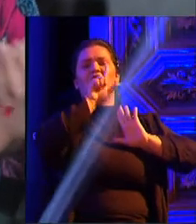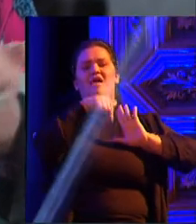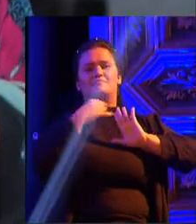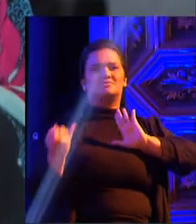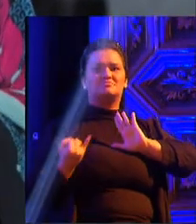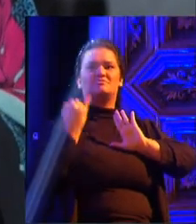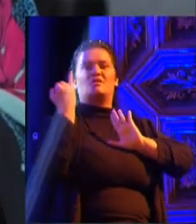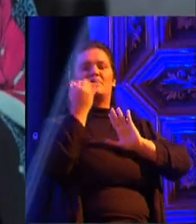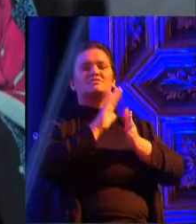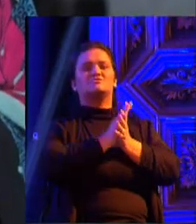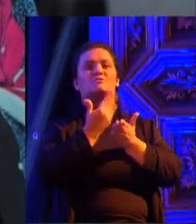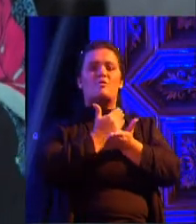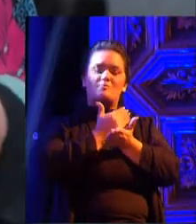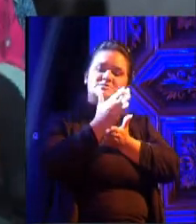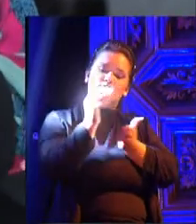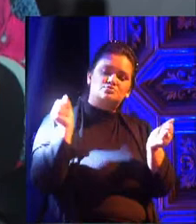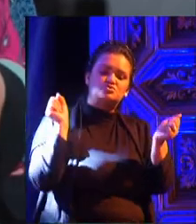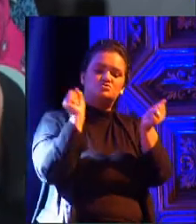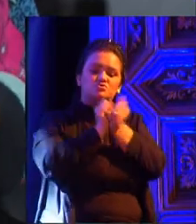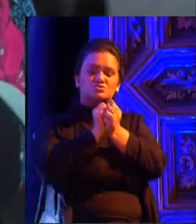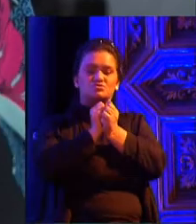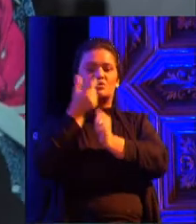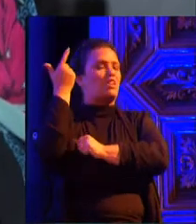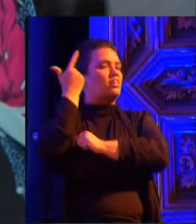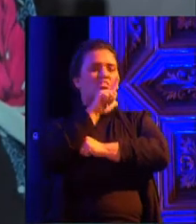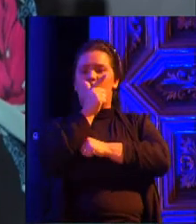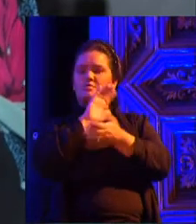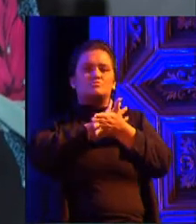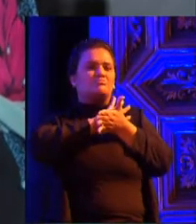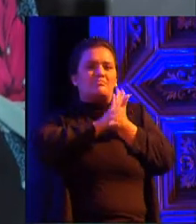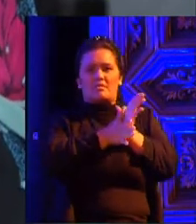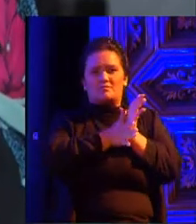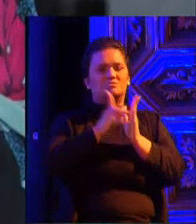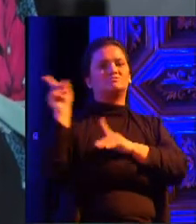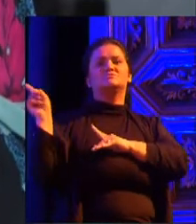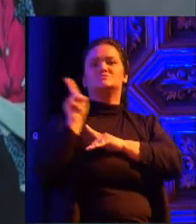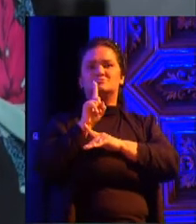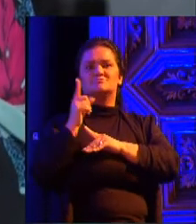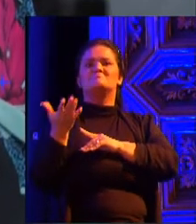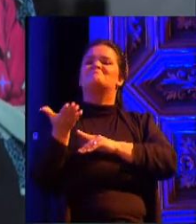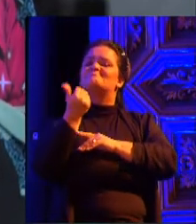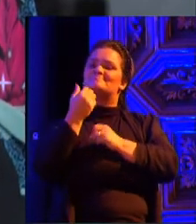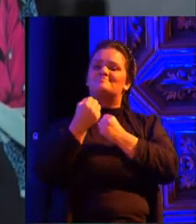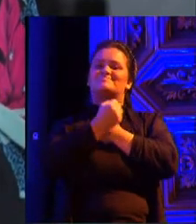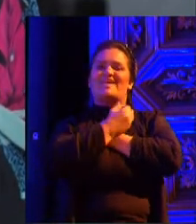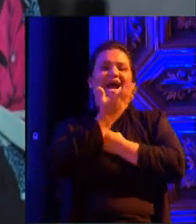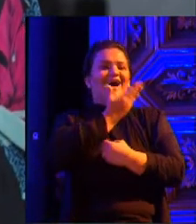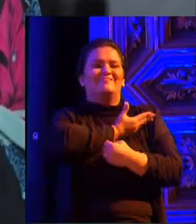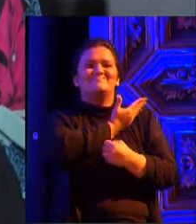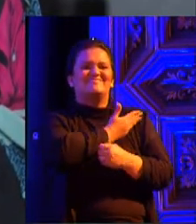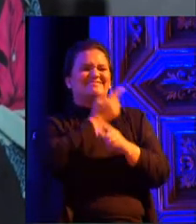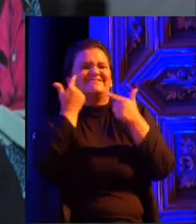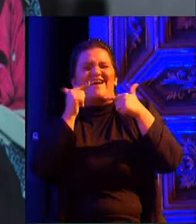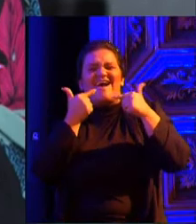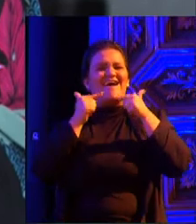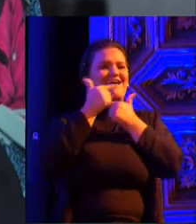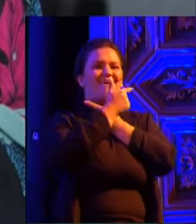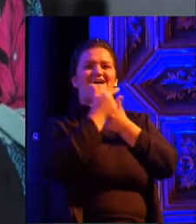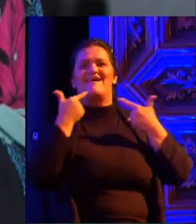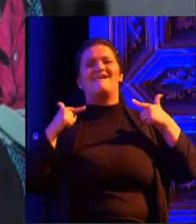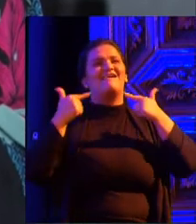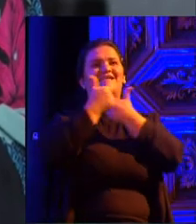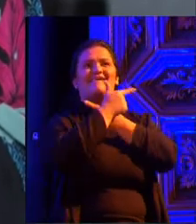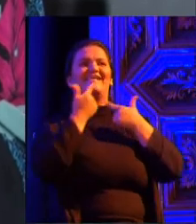importante, sairmos juntos, não termos preconceitos e abraçarmos o coleguinha.